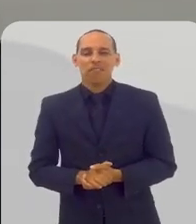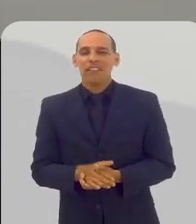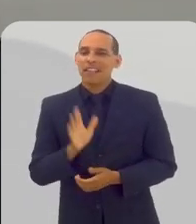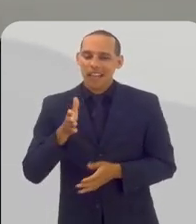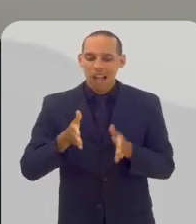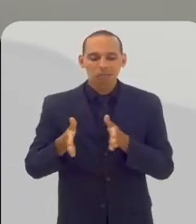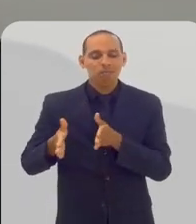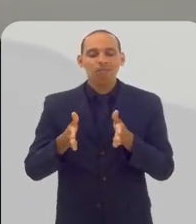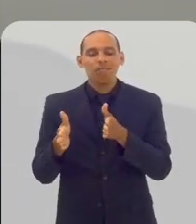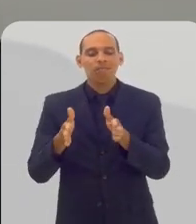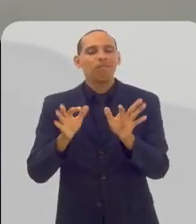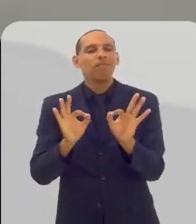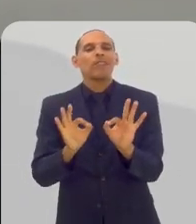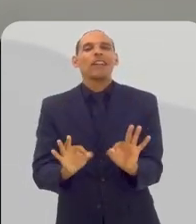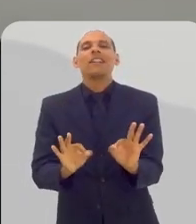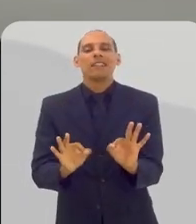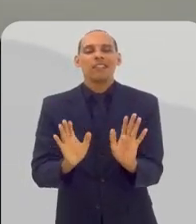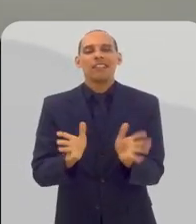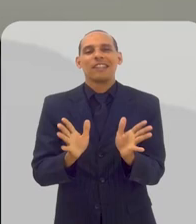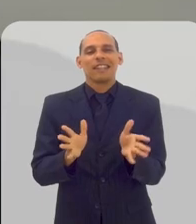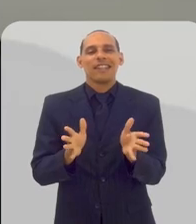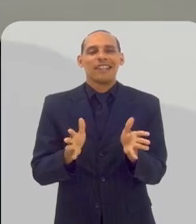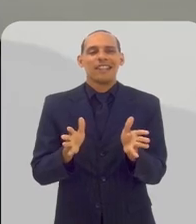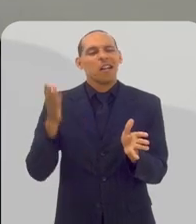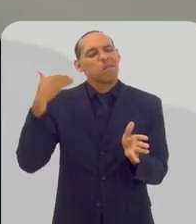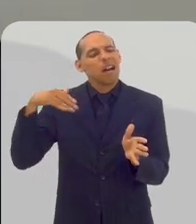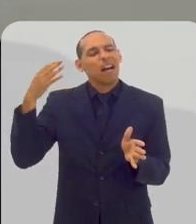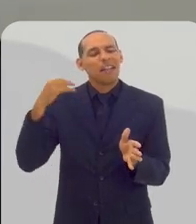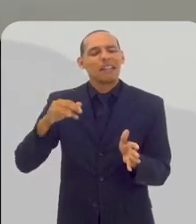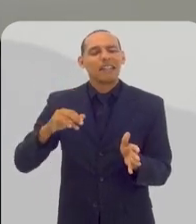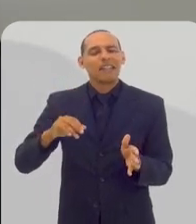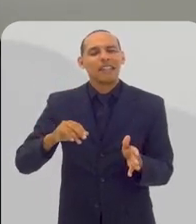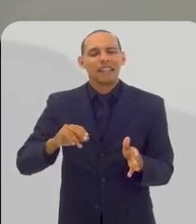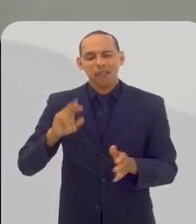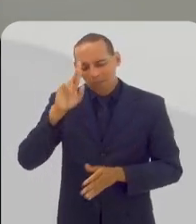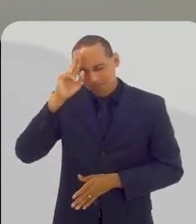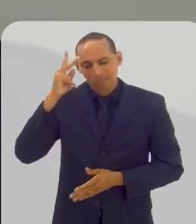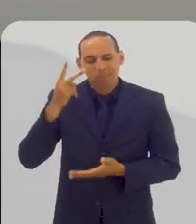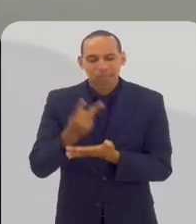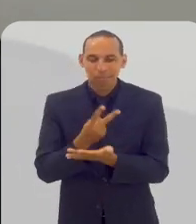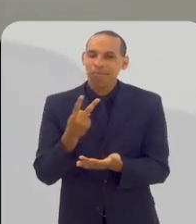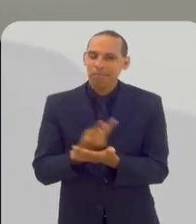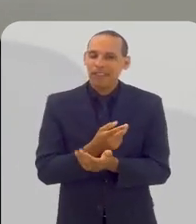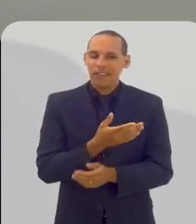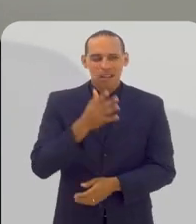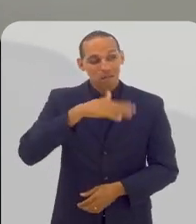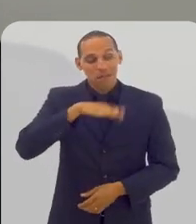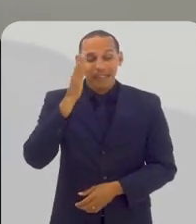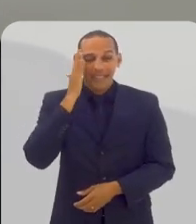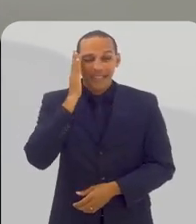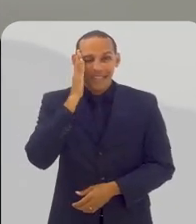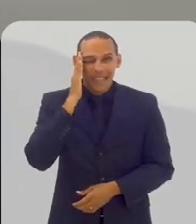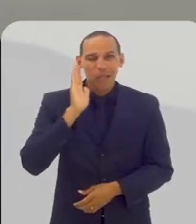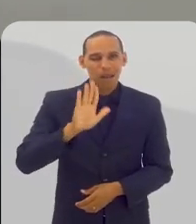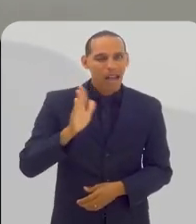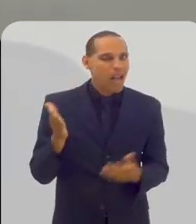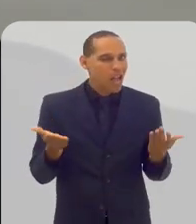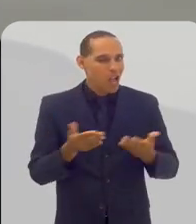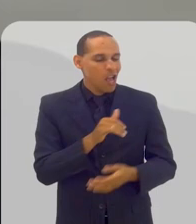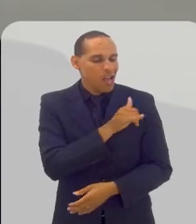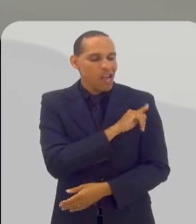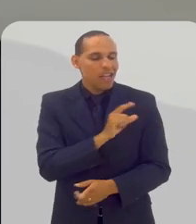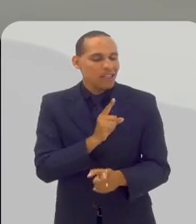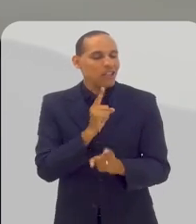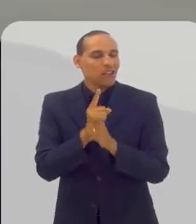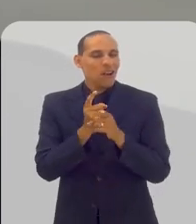já encontrou já tá no caminho certo já tá no caminho certo passado teve umas tropeços aí que todos